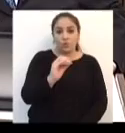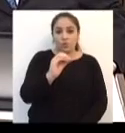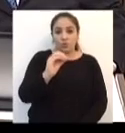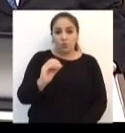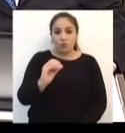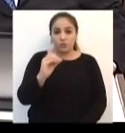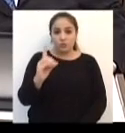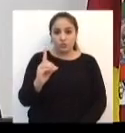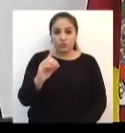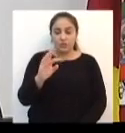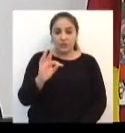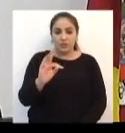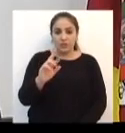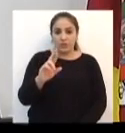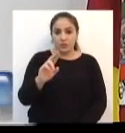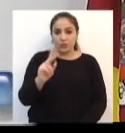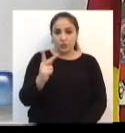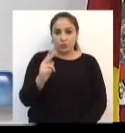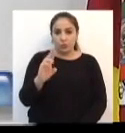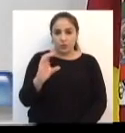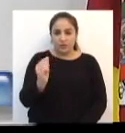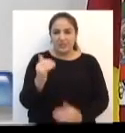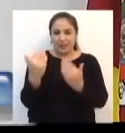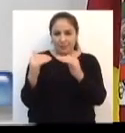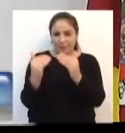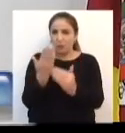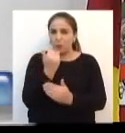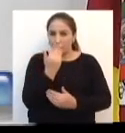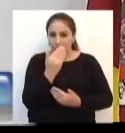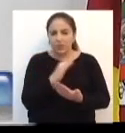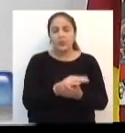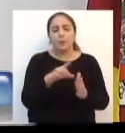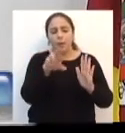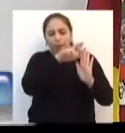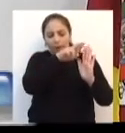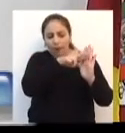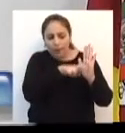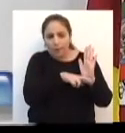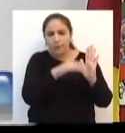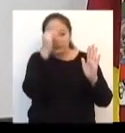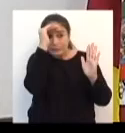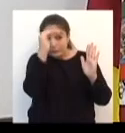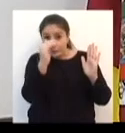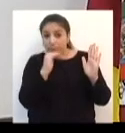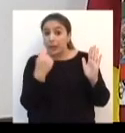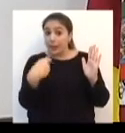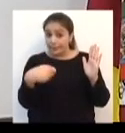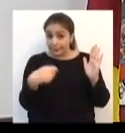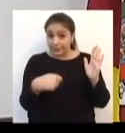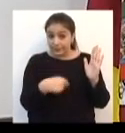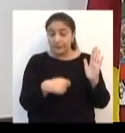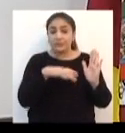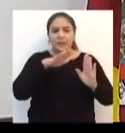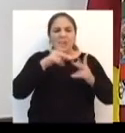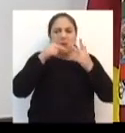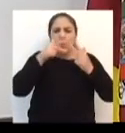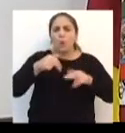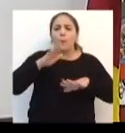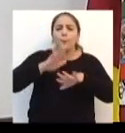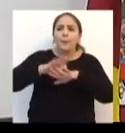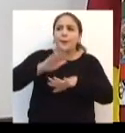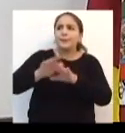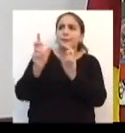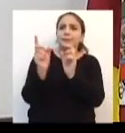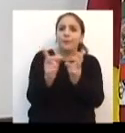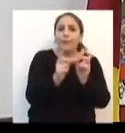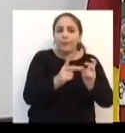nossa cidade. Com a finalidade de eles também cumprirem algumas regras que são impostas aos demais espécies